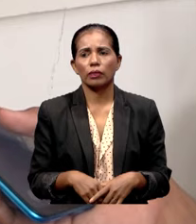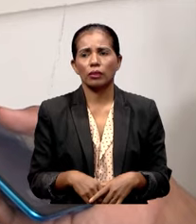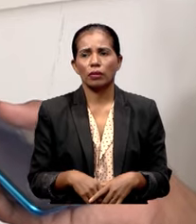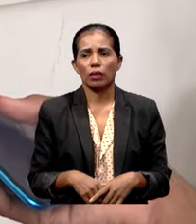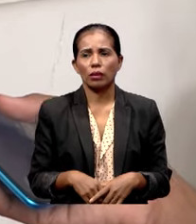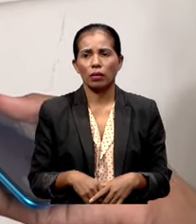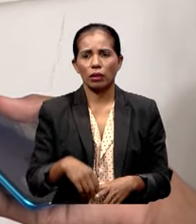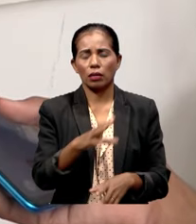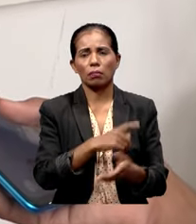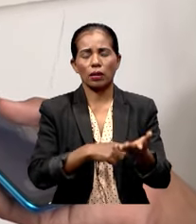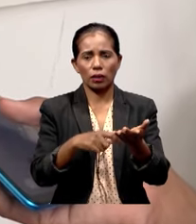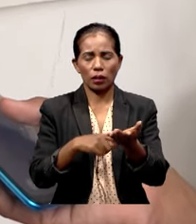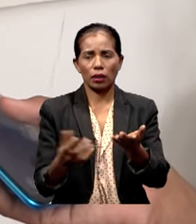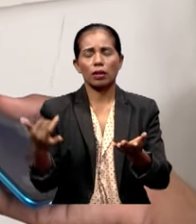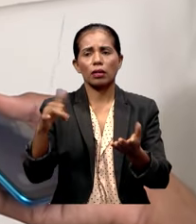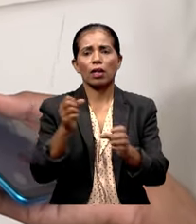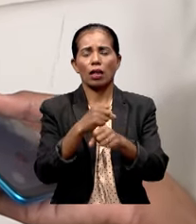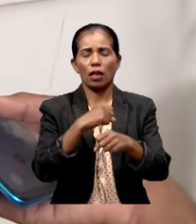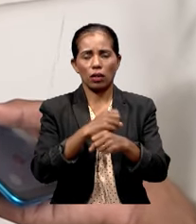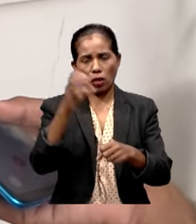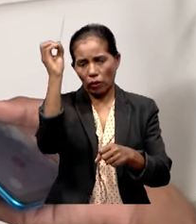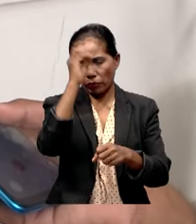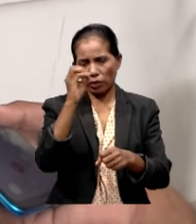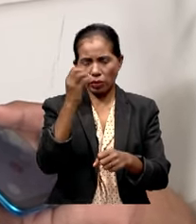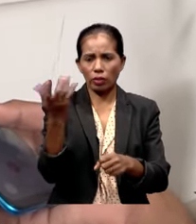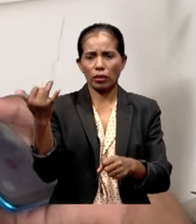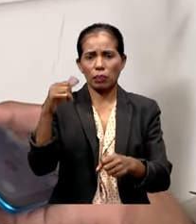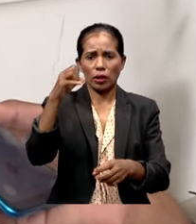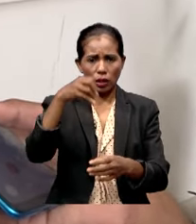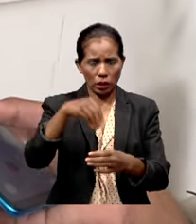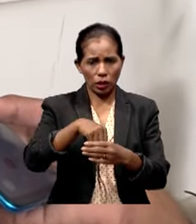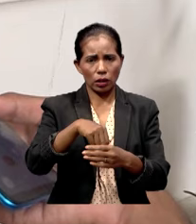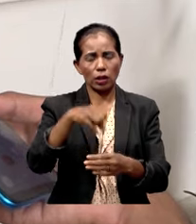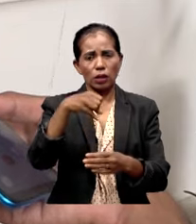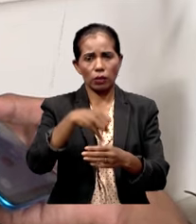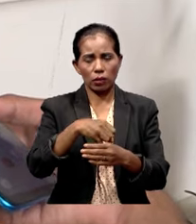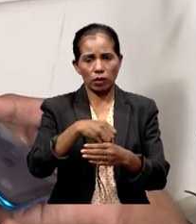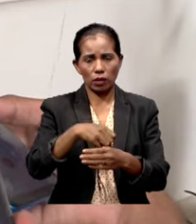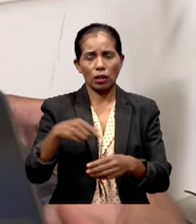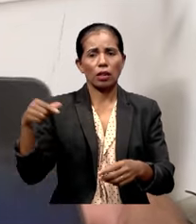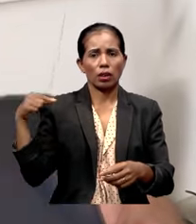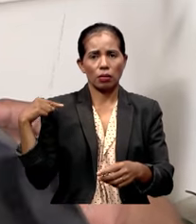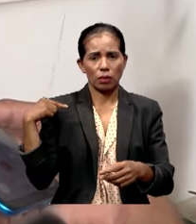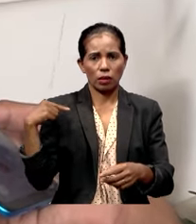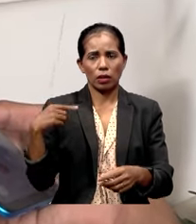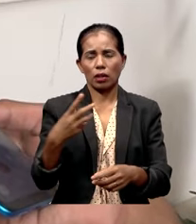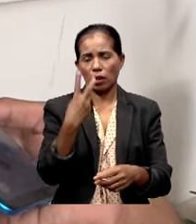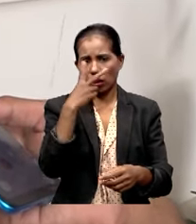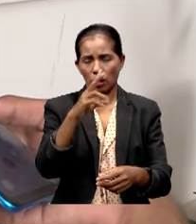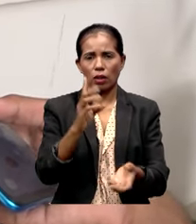delegação, ba técnico se halau ela observação, né, ba, inclui gabinete reforma justiça nian nebe que